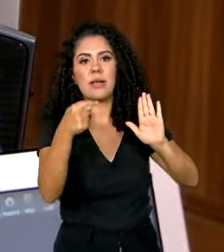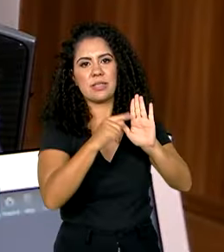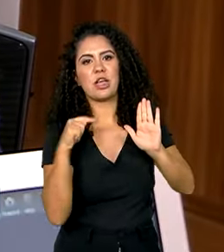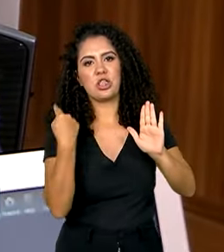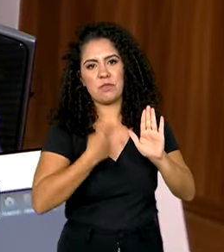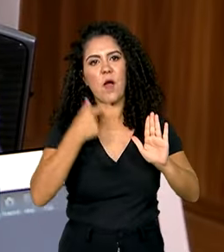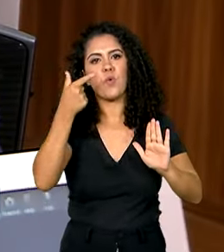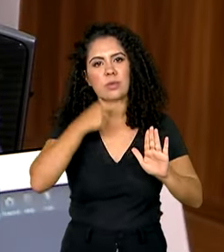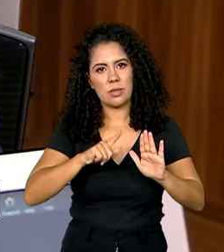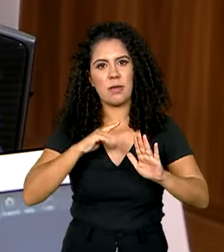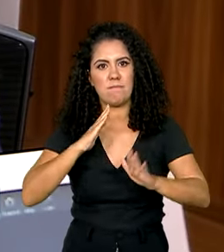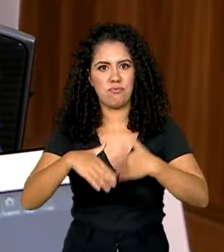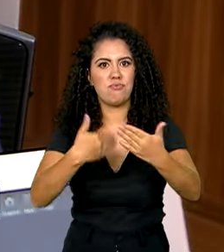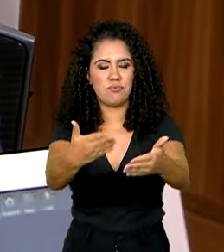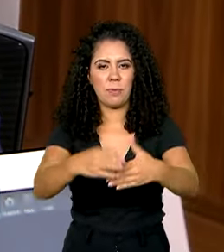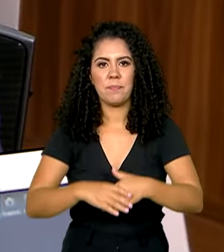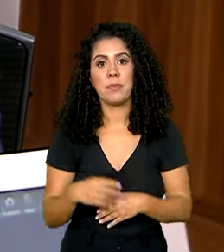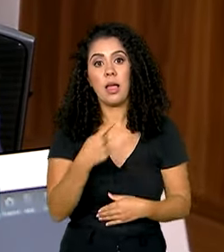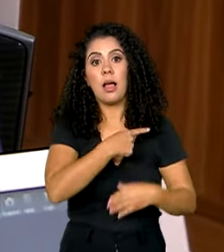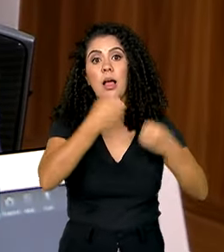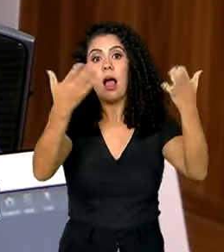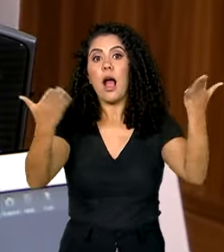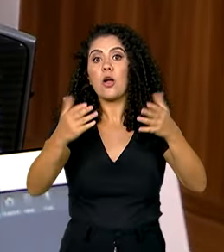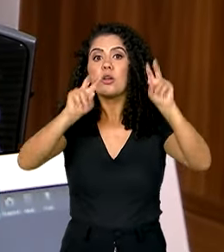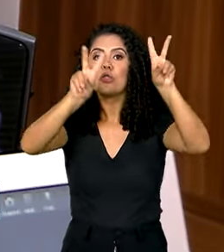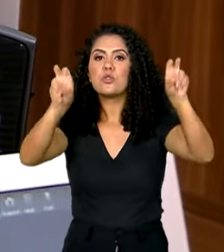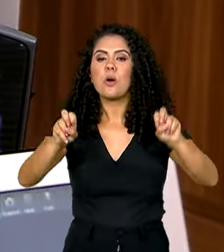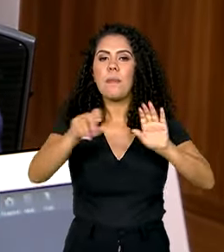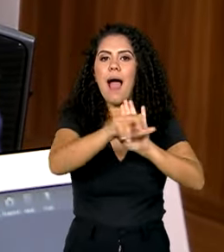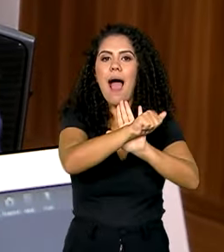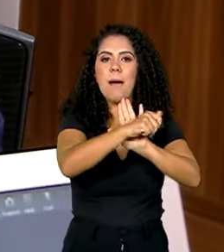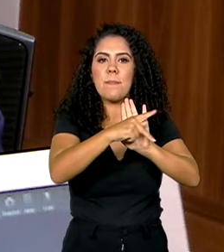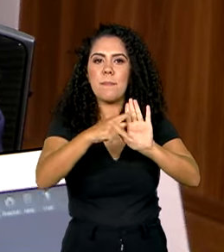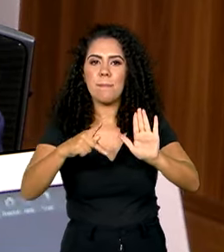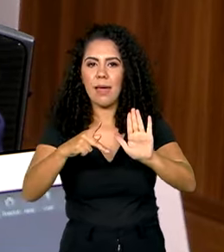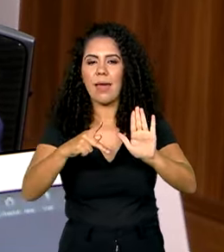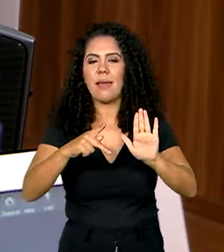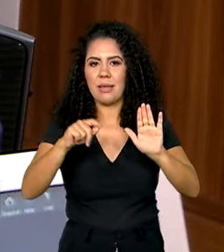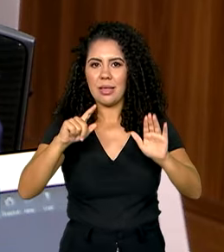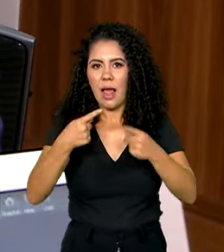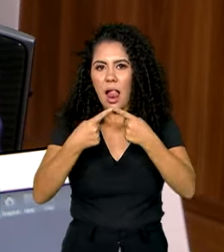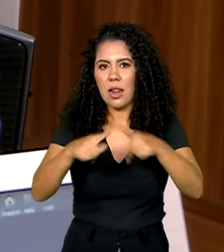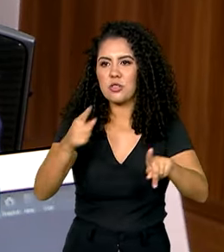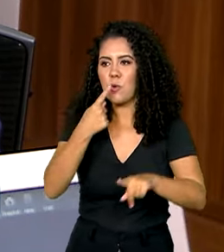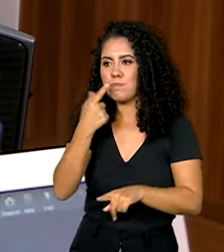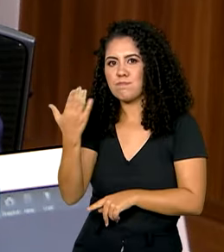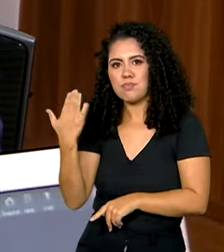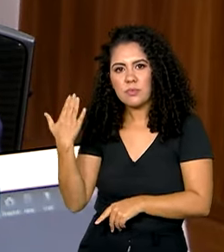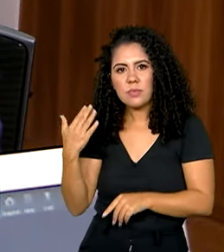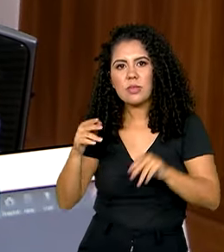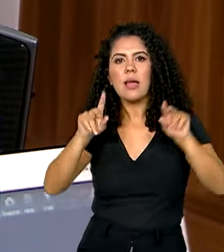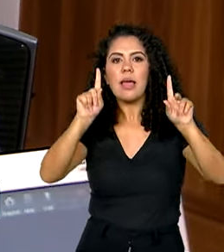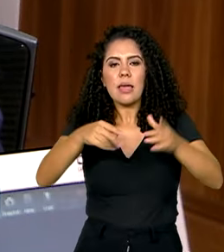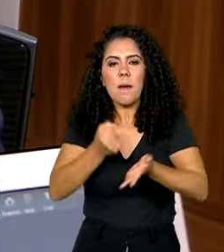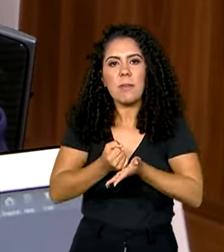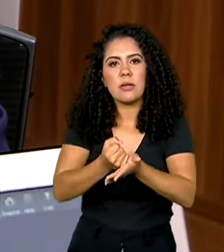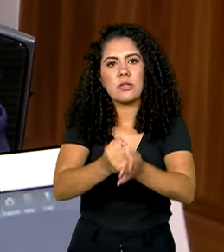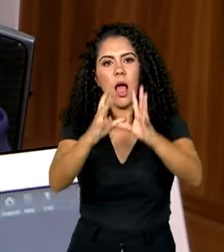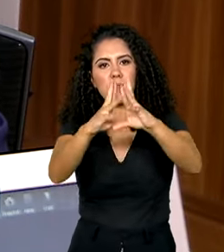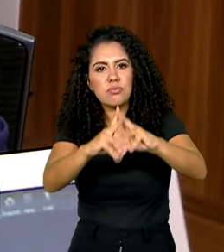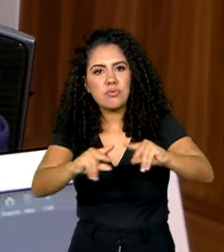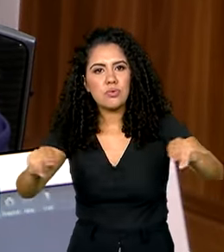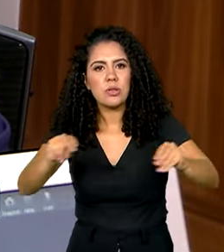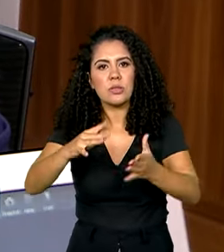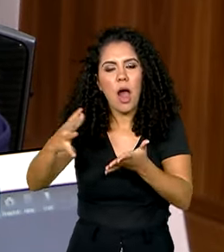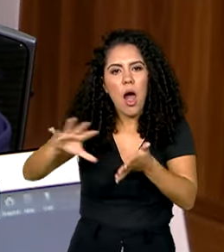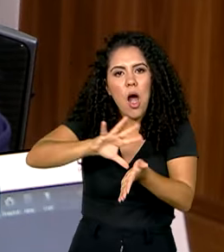ministro, nosso assunto agora é o aplicativo Celular Seguro, que foi lançado no final desse mês para ajudar a combater o roubo de celulares, de telefones no país.